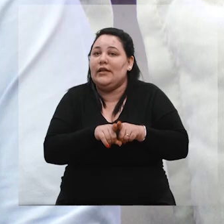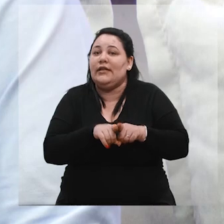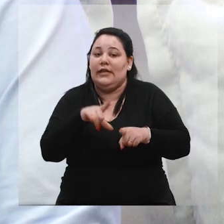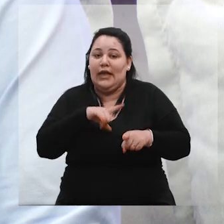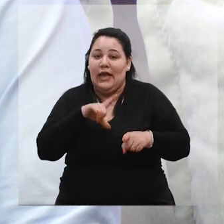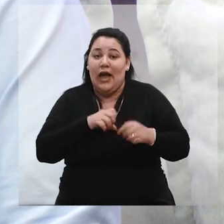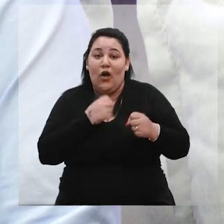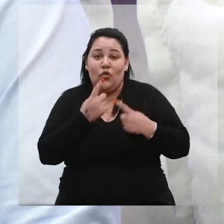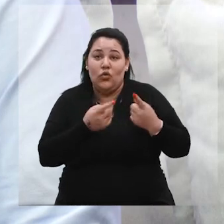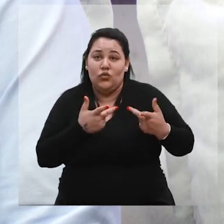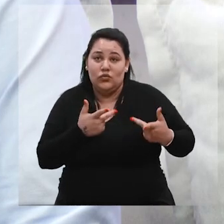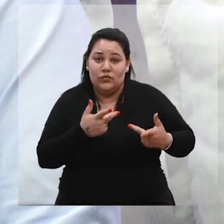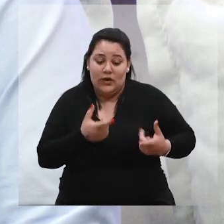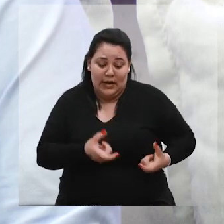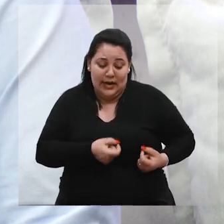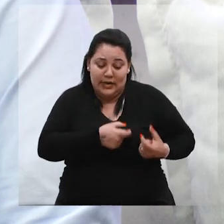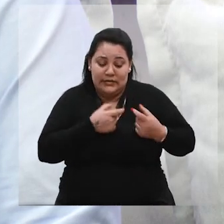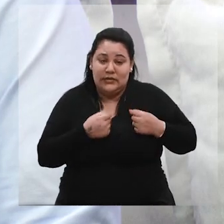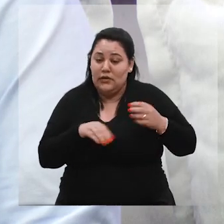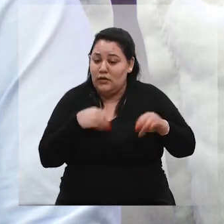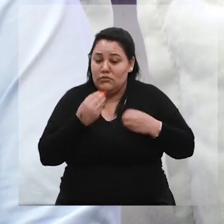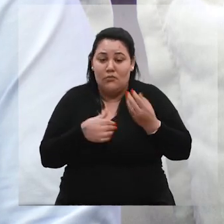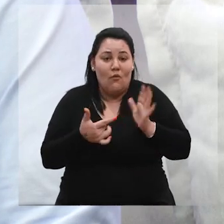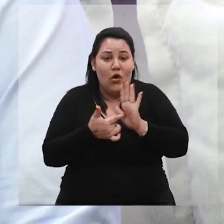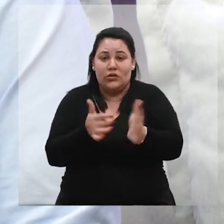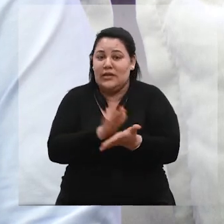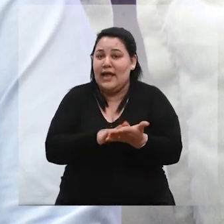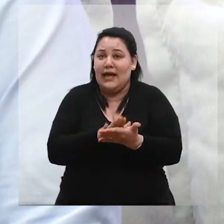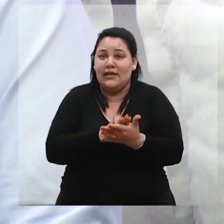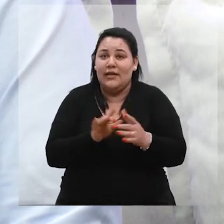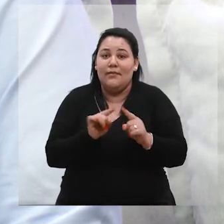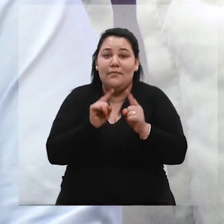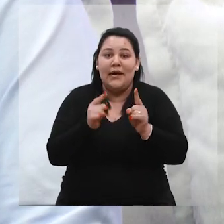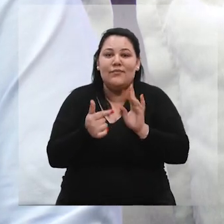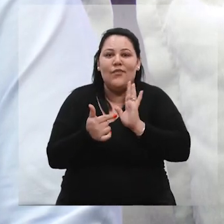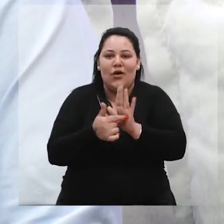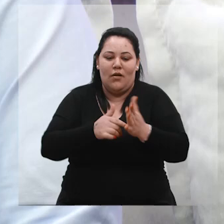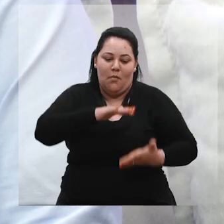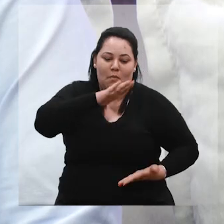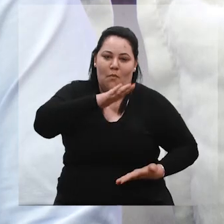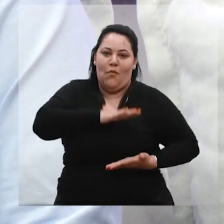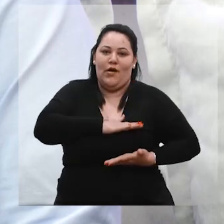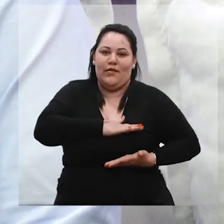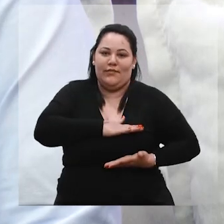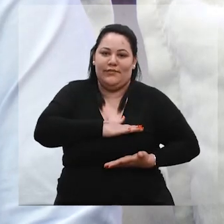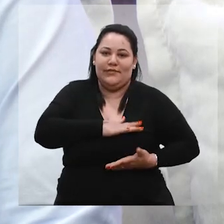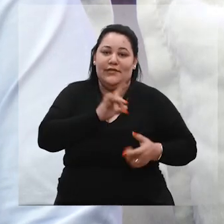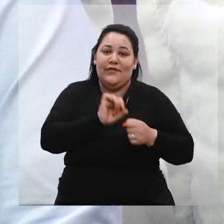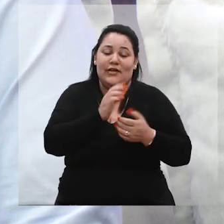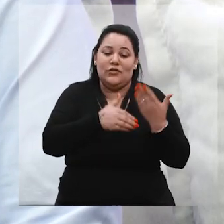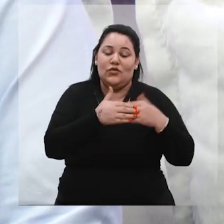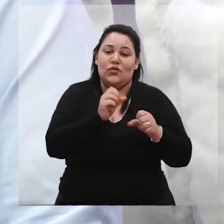nódulos, que não tem... os cânceres que não têm sintomas nenhum, mas que aparecem na mamografia que as mulheres